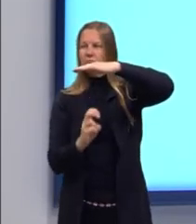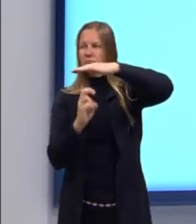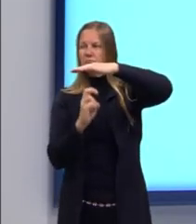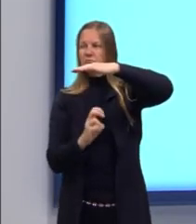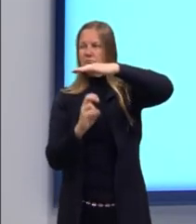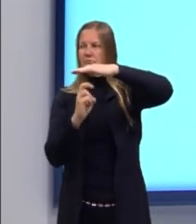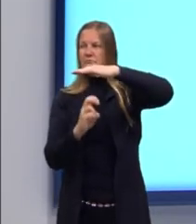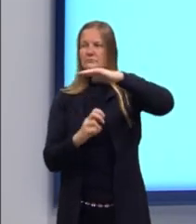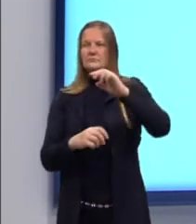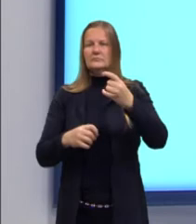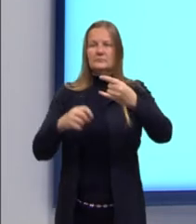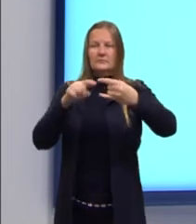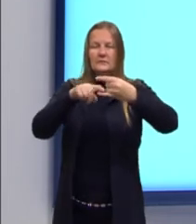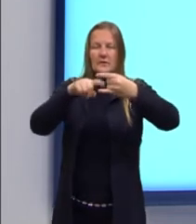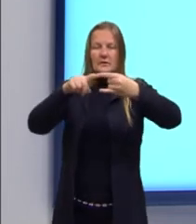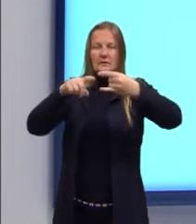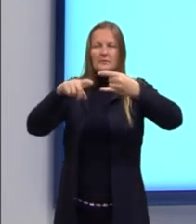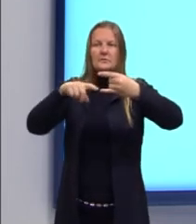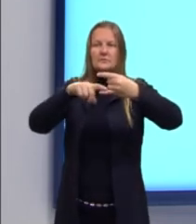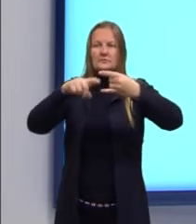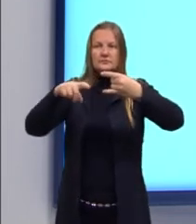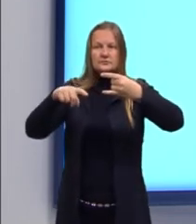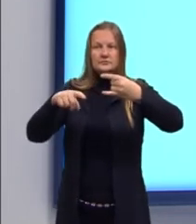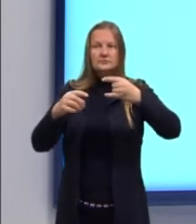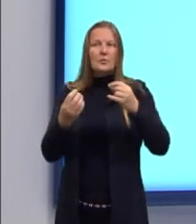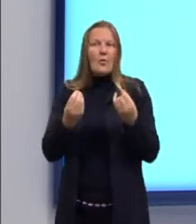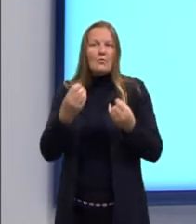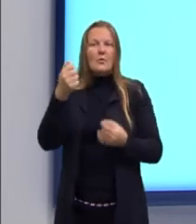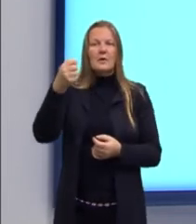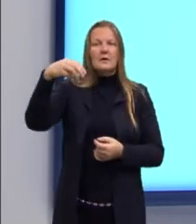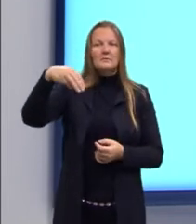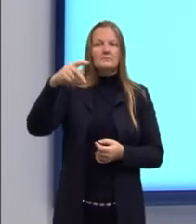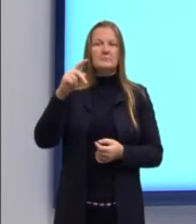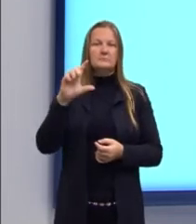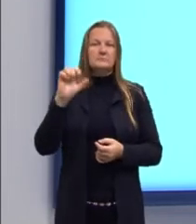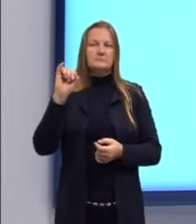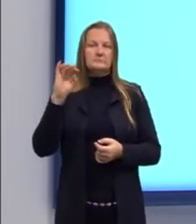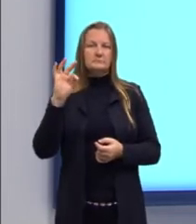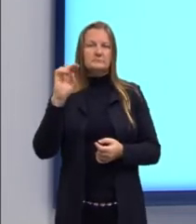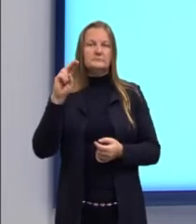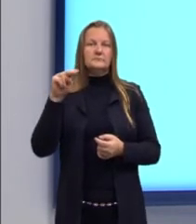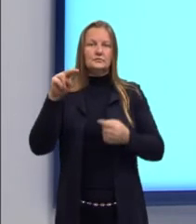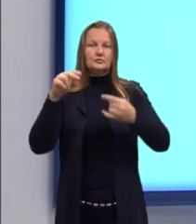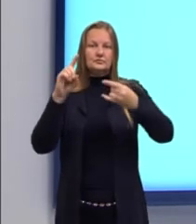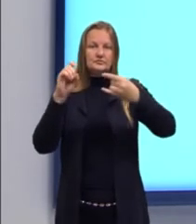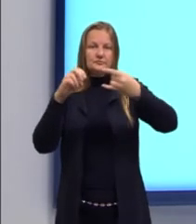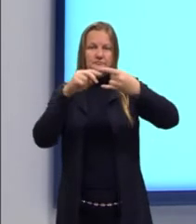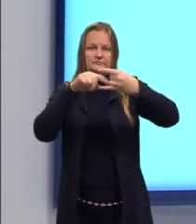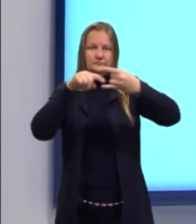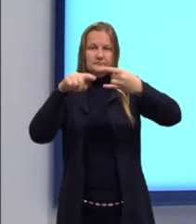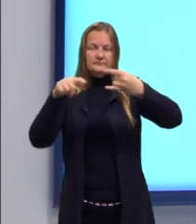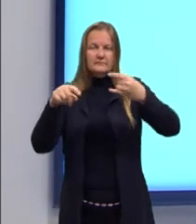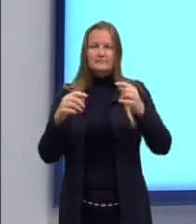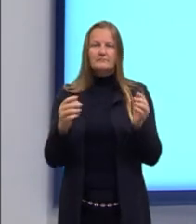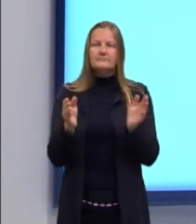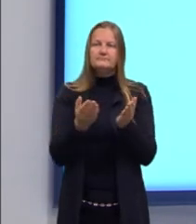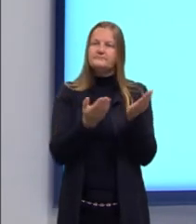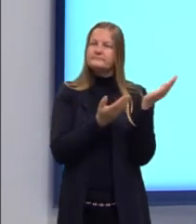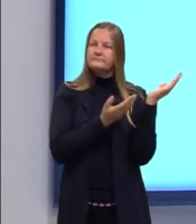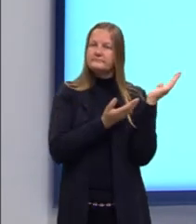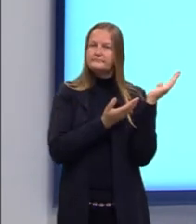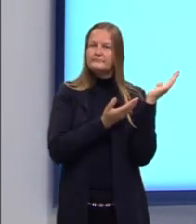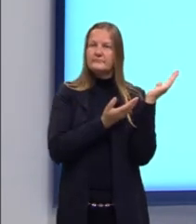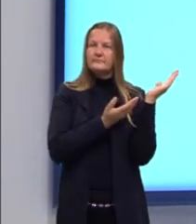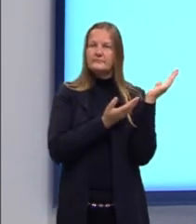dada ali em Ômega né então vamos buscar essas informações analisando o nosso gráfico então aqui eu